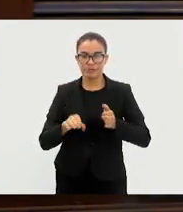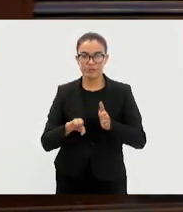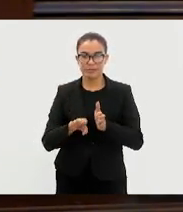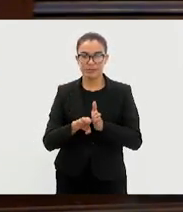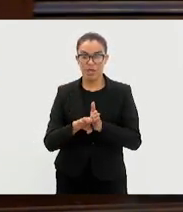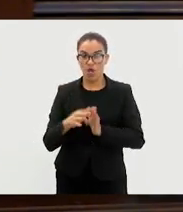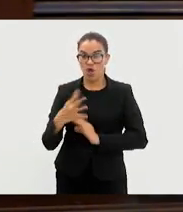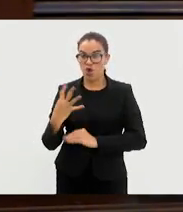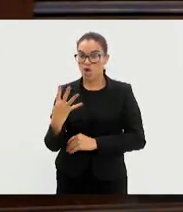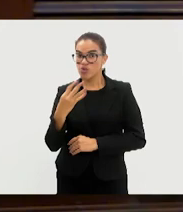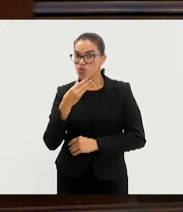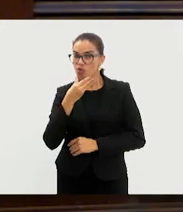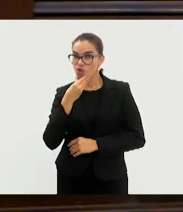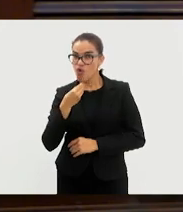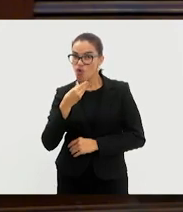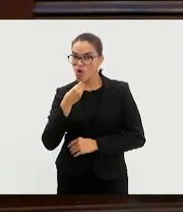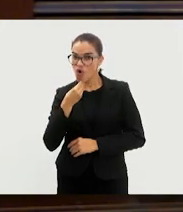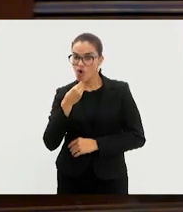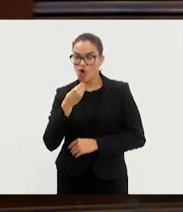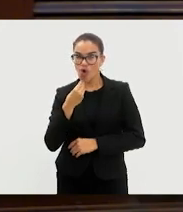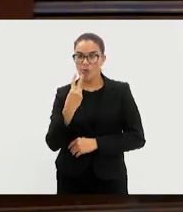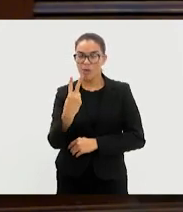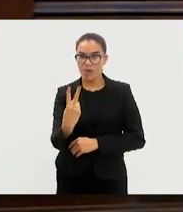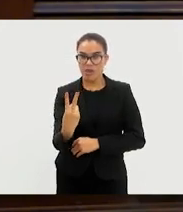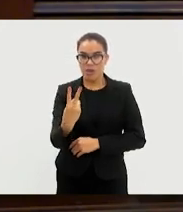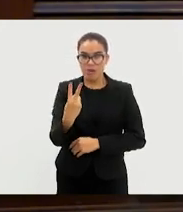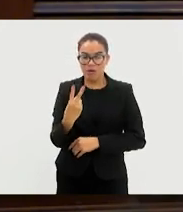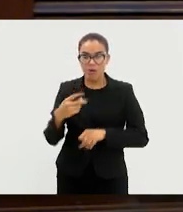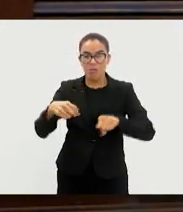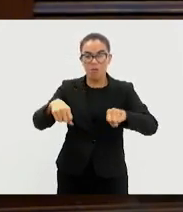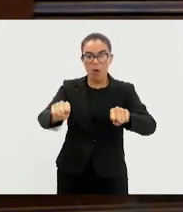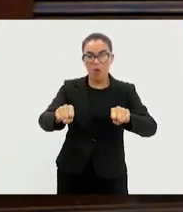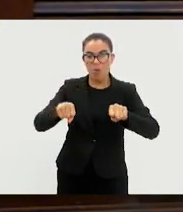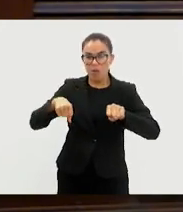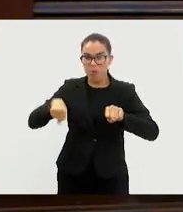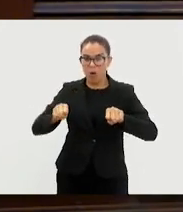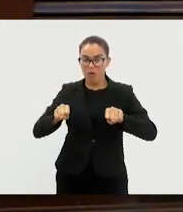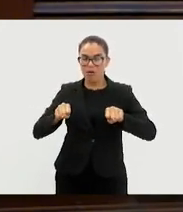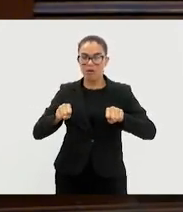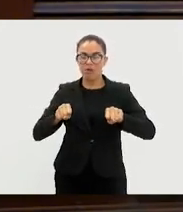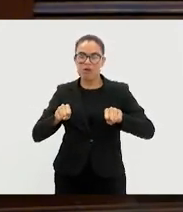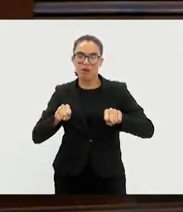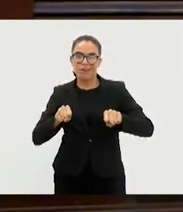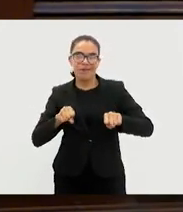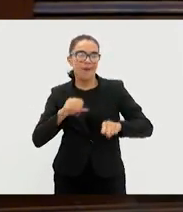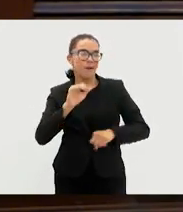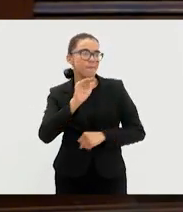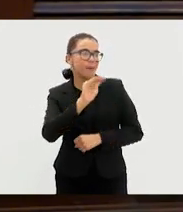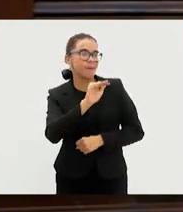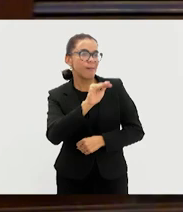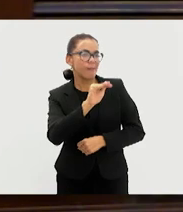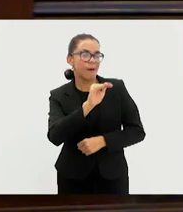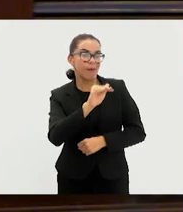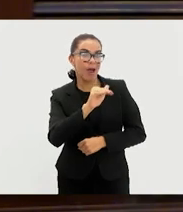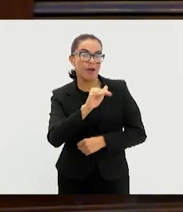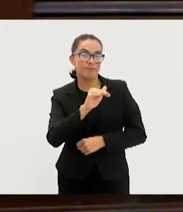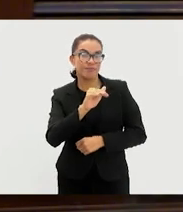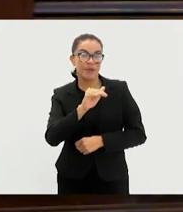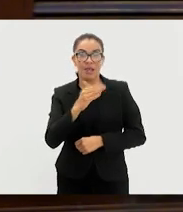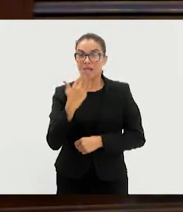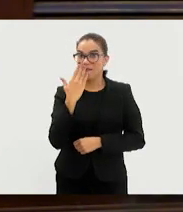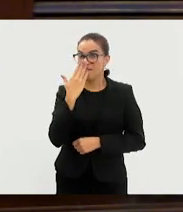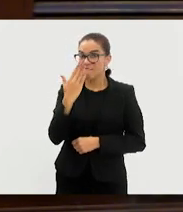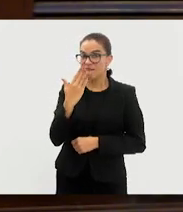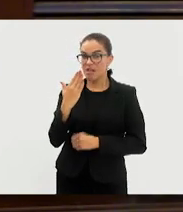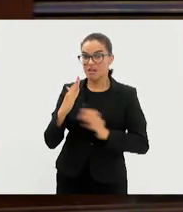quatro homens em duas motocicletas o abordaram e ele estava na porta de